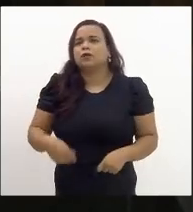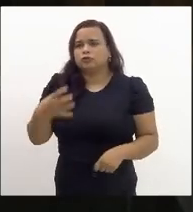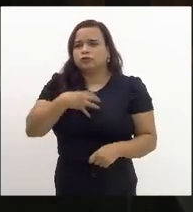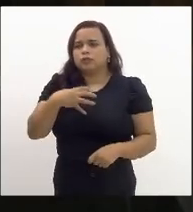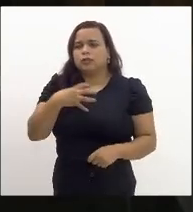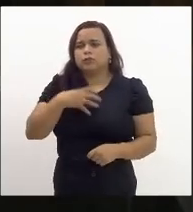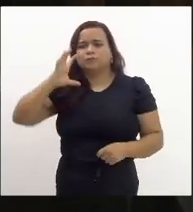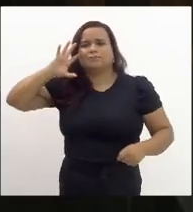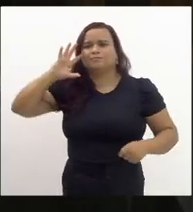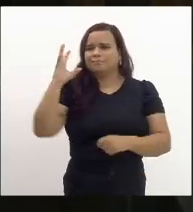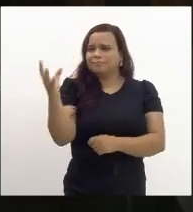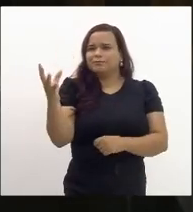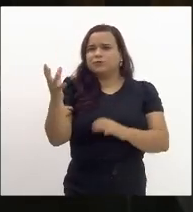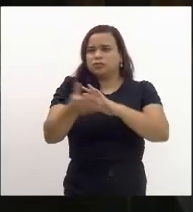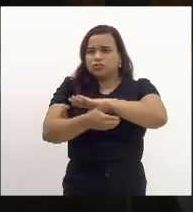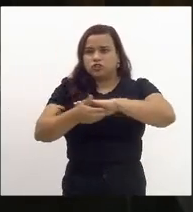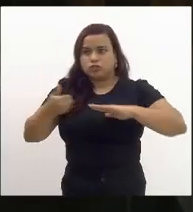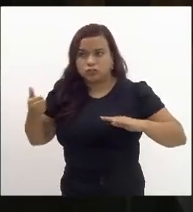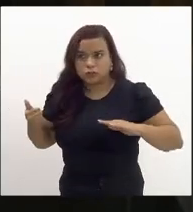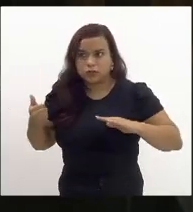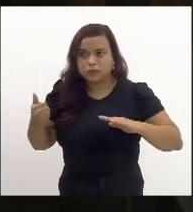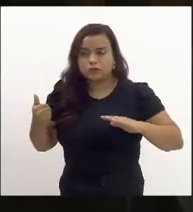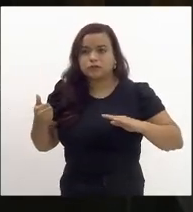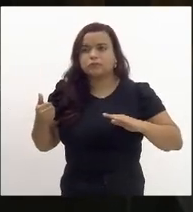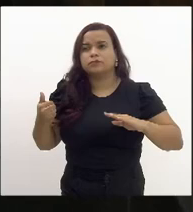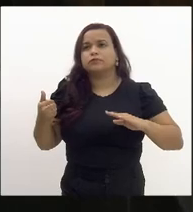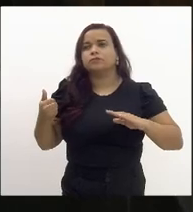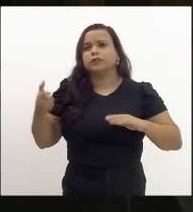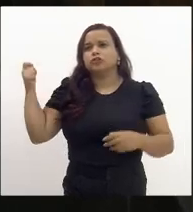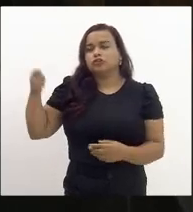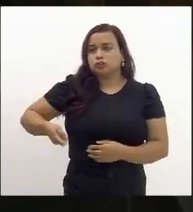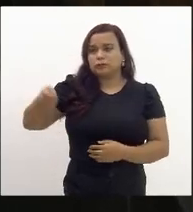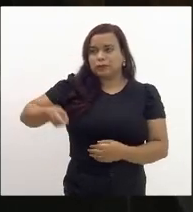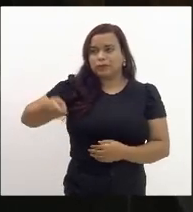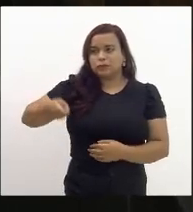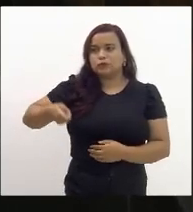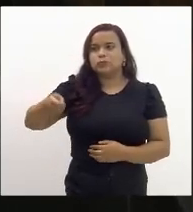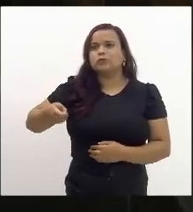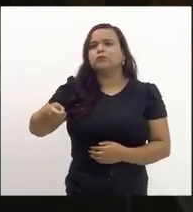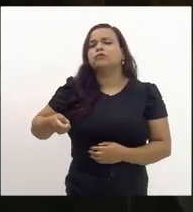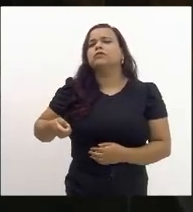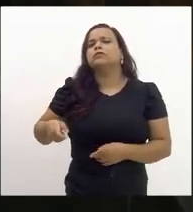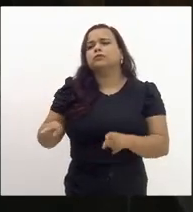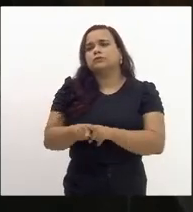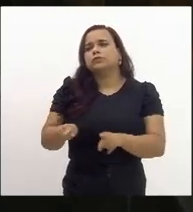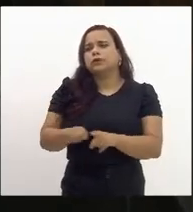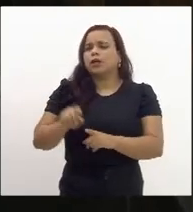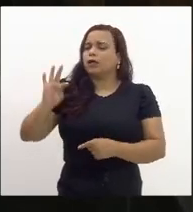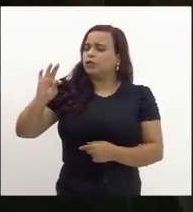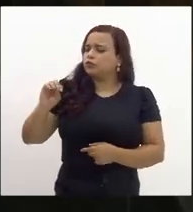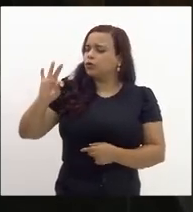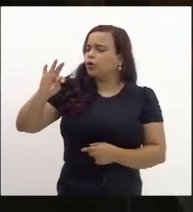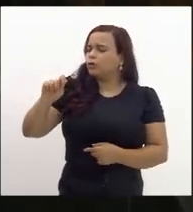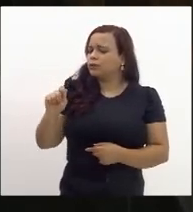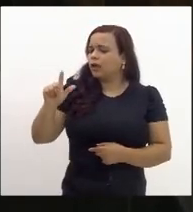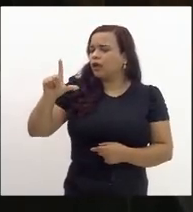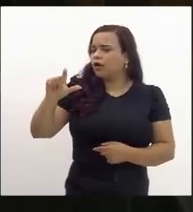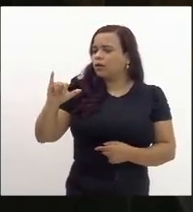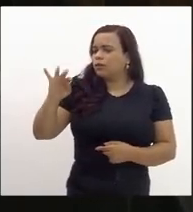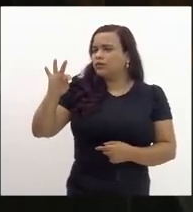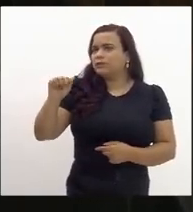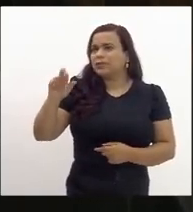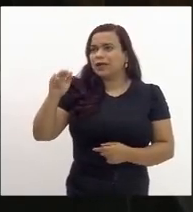todas, varrer a ditadura, varrer o totalitarismo e todos